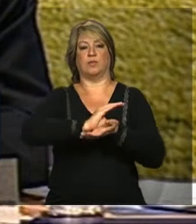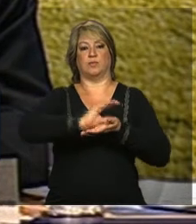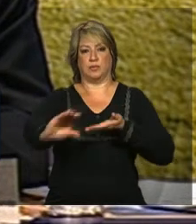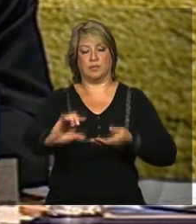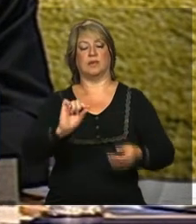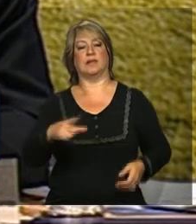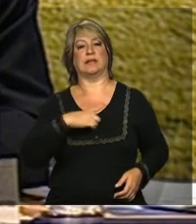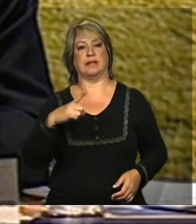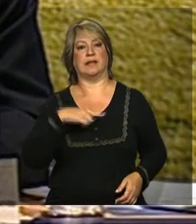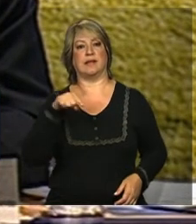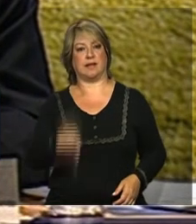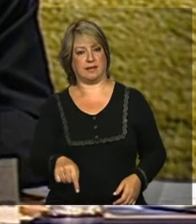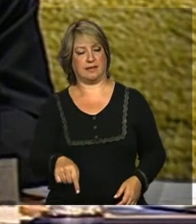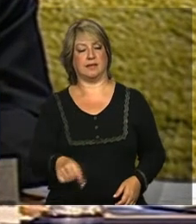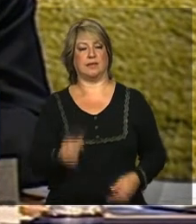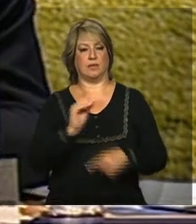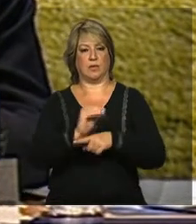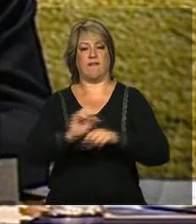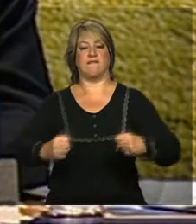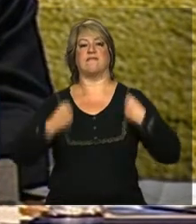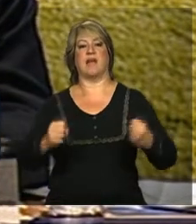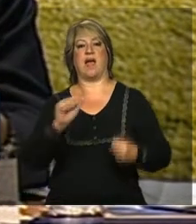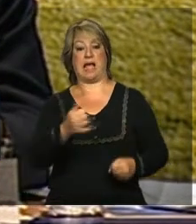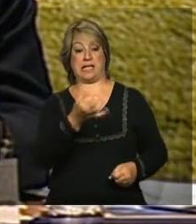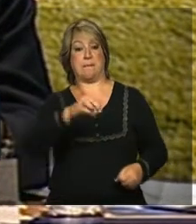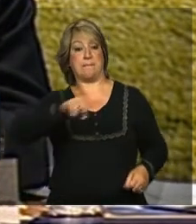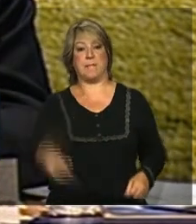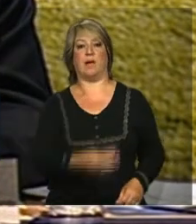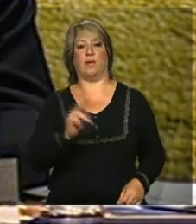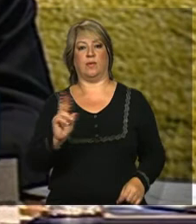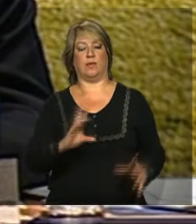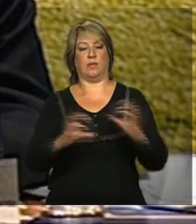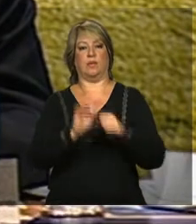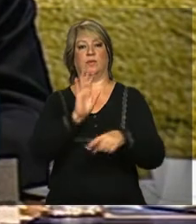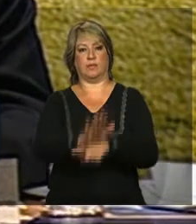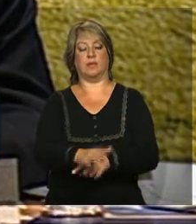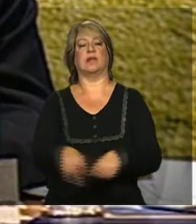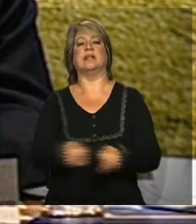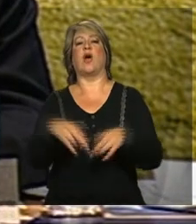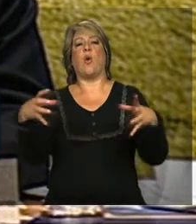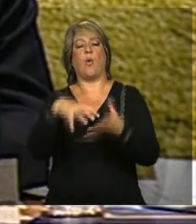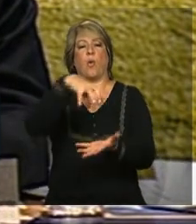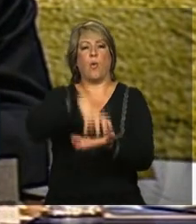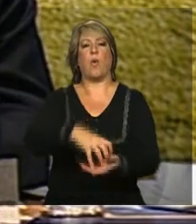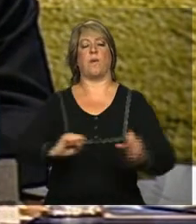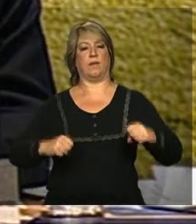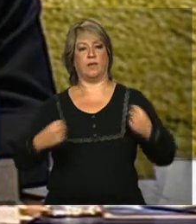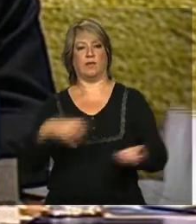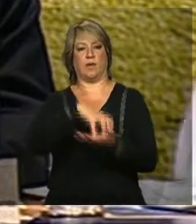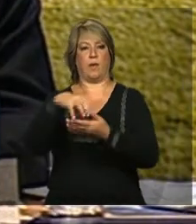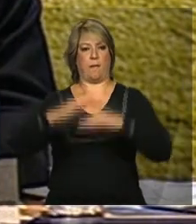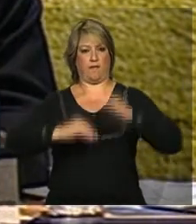para aquisição desse suplemento isso pra que são suplementos sem contar o esforço das equipes de saúde do trabalho do armazenamento